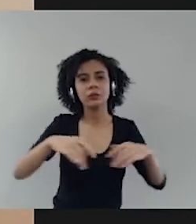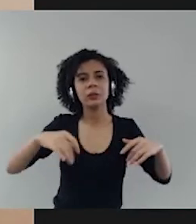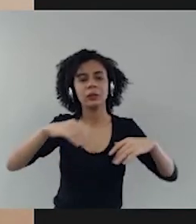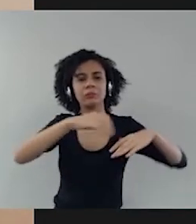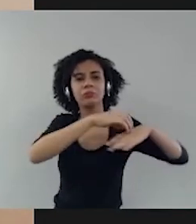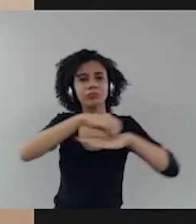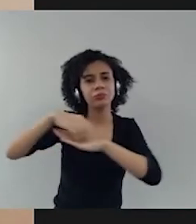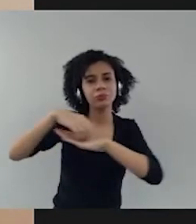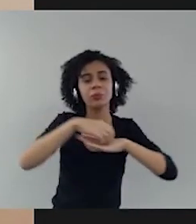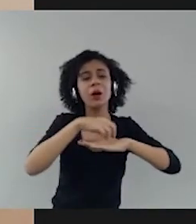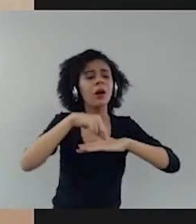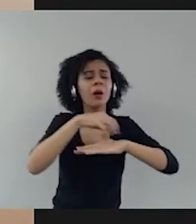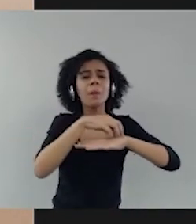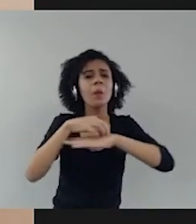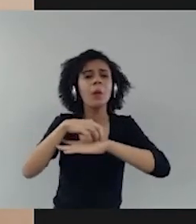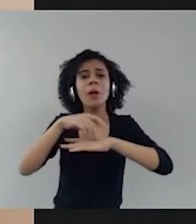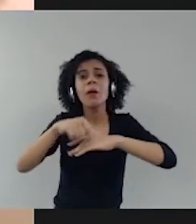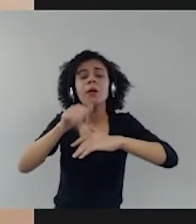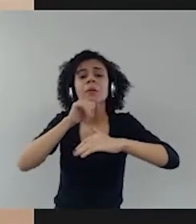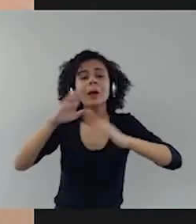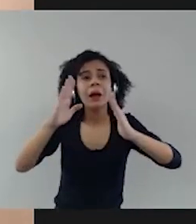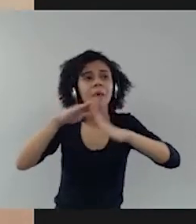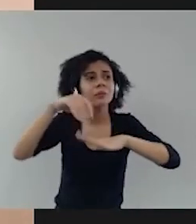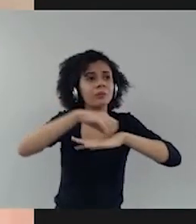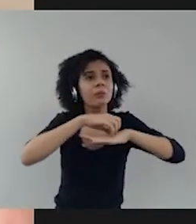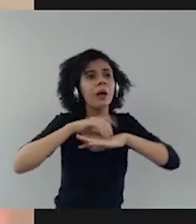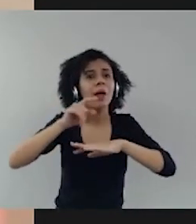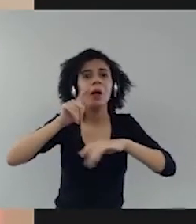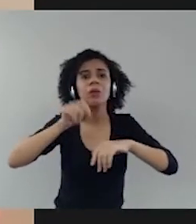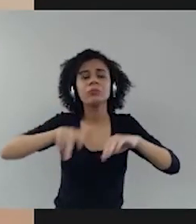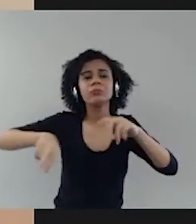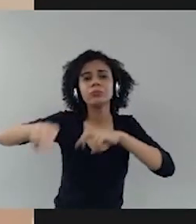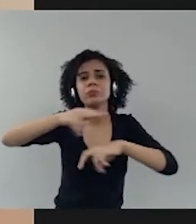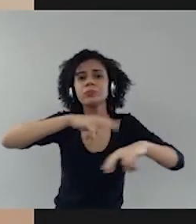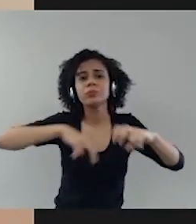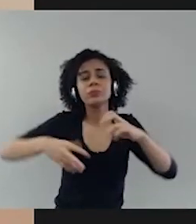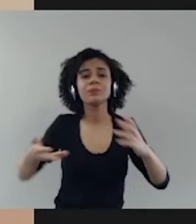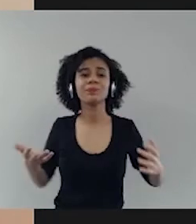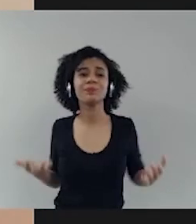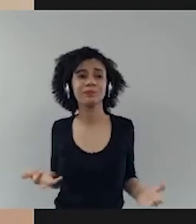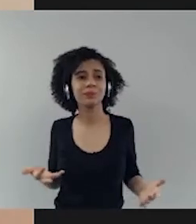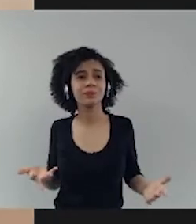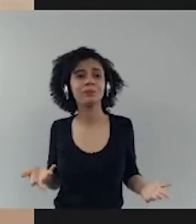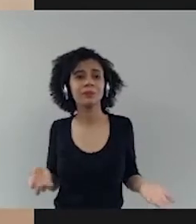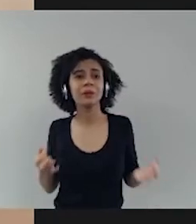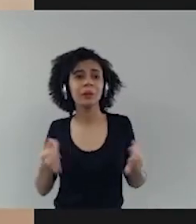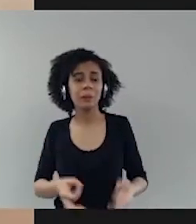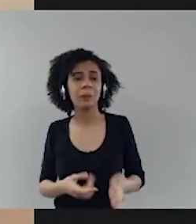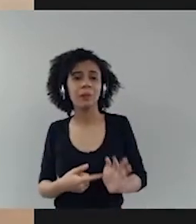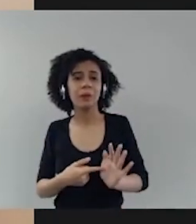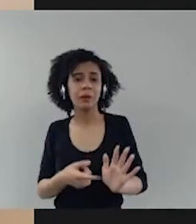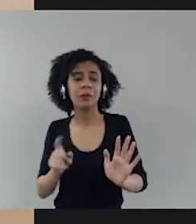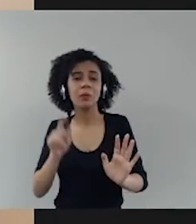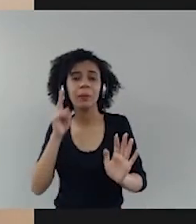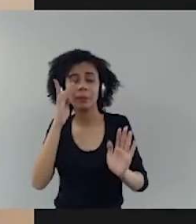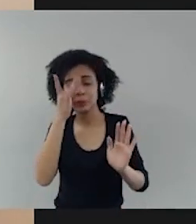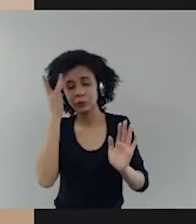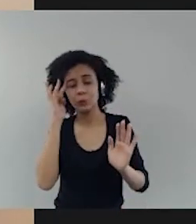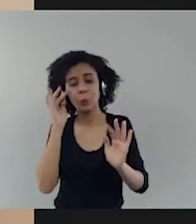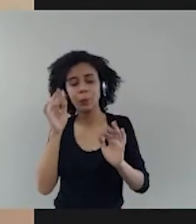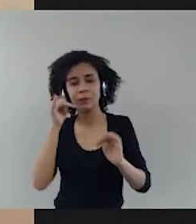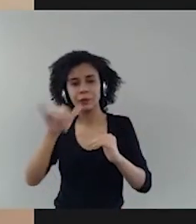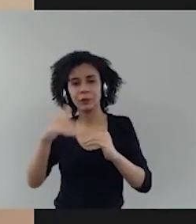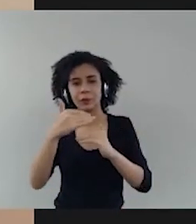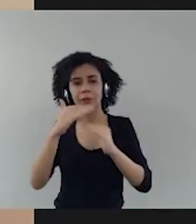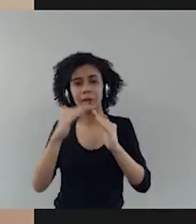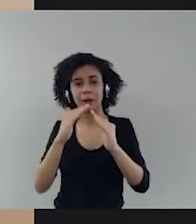que é a mobilidade para uma área urbana, que é o processo de circulação? Não é? É justamente a relação do isolamento social. Você